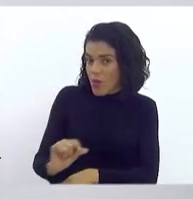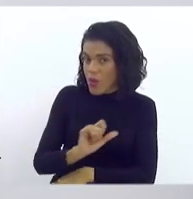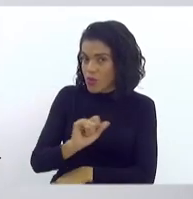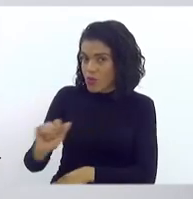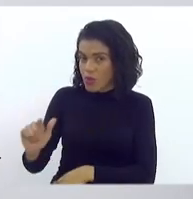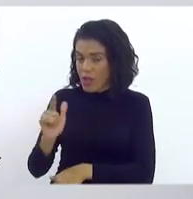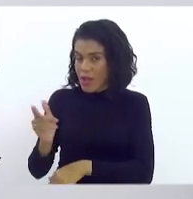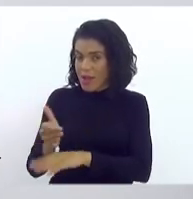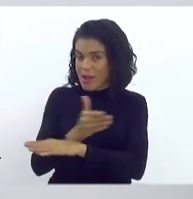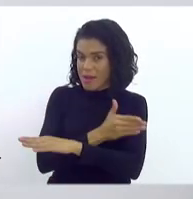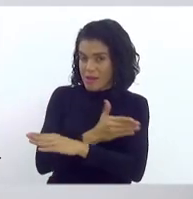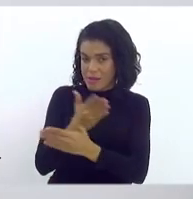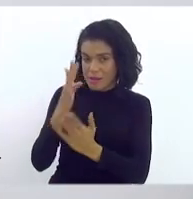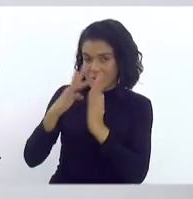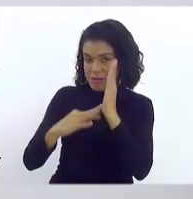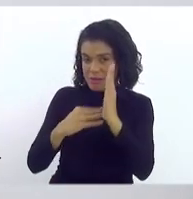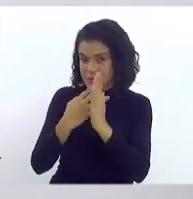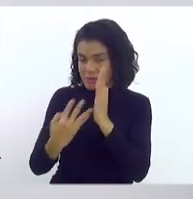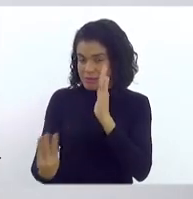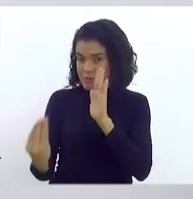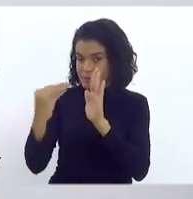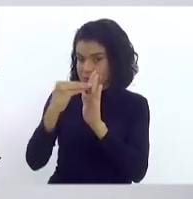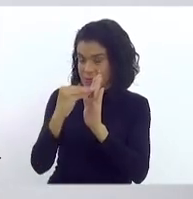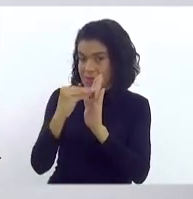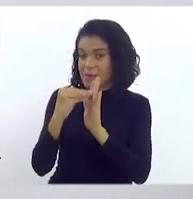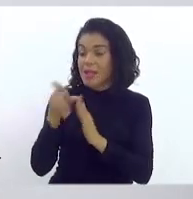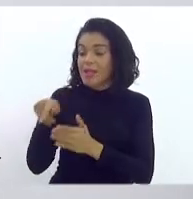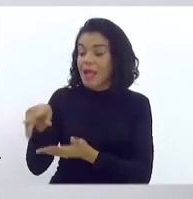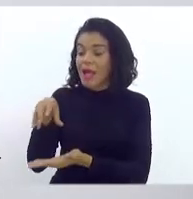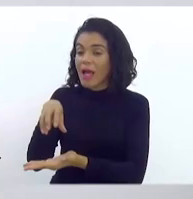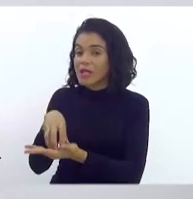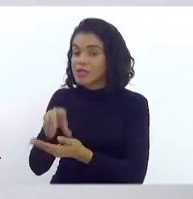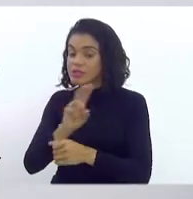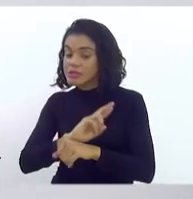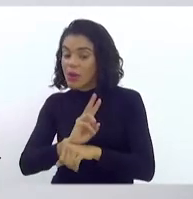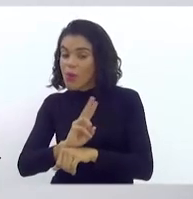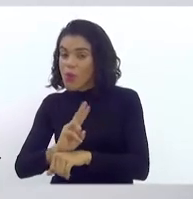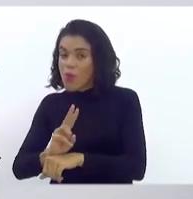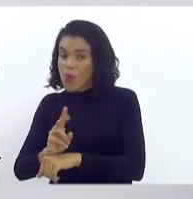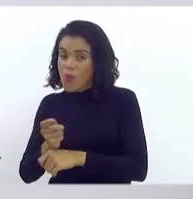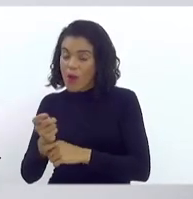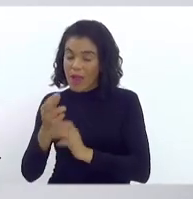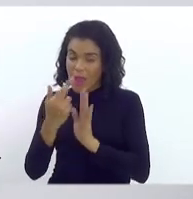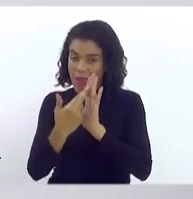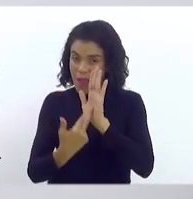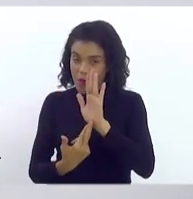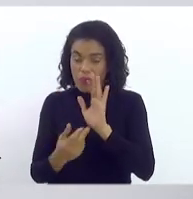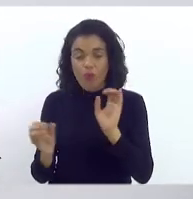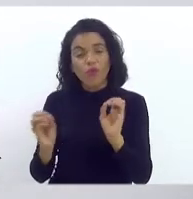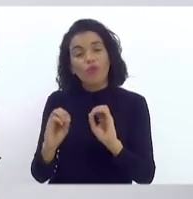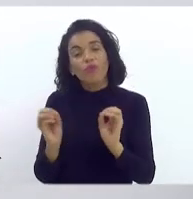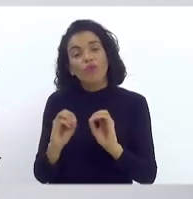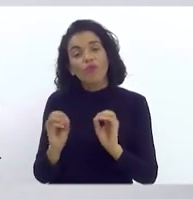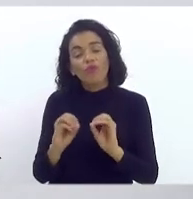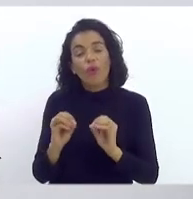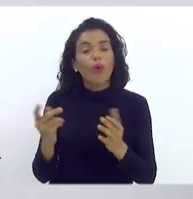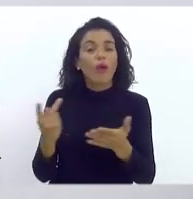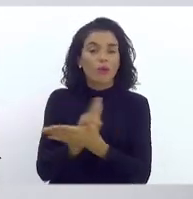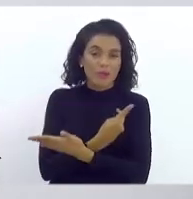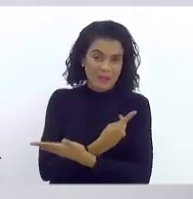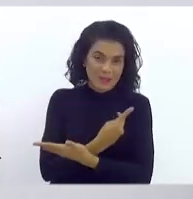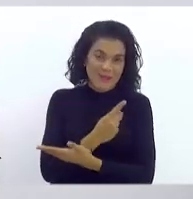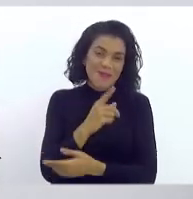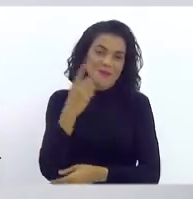previsto, e a agência reguladora não olha aquilo como deveria olhar, o que acaba acontecendo é o que o deputado